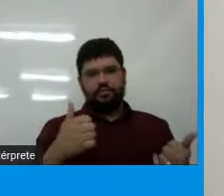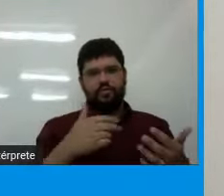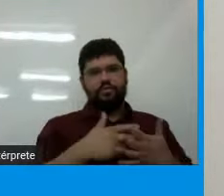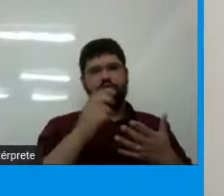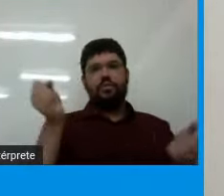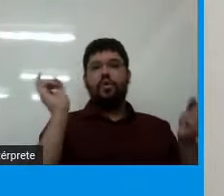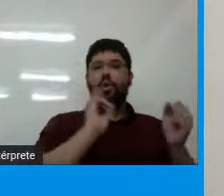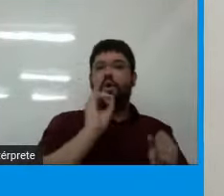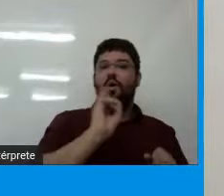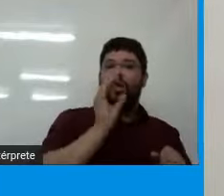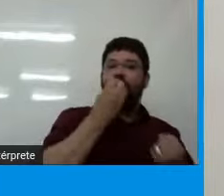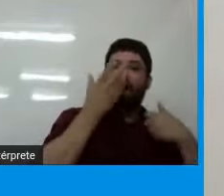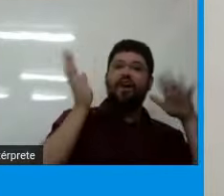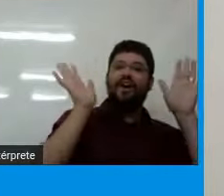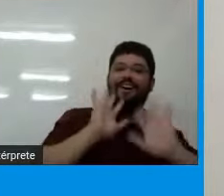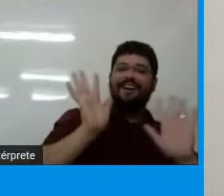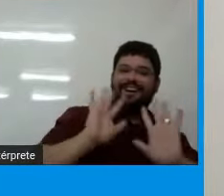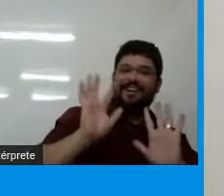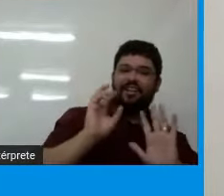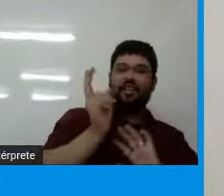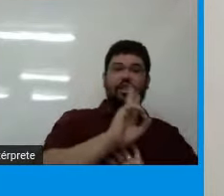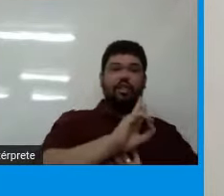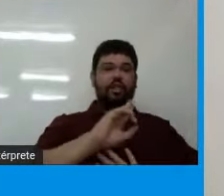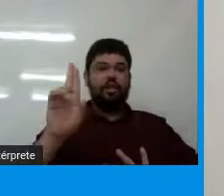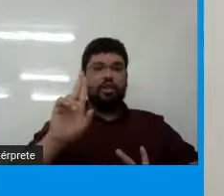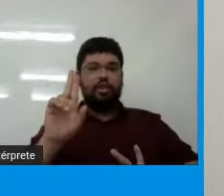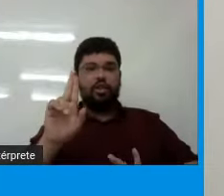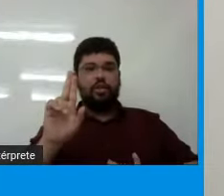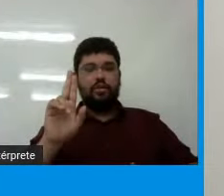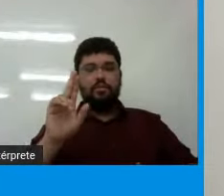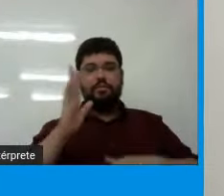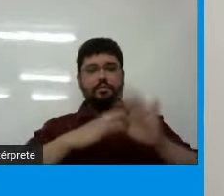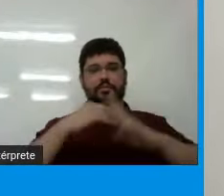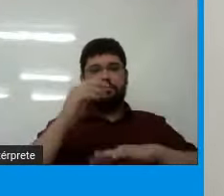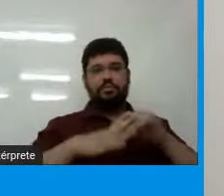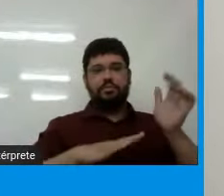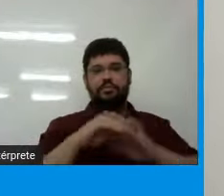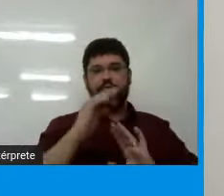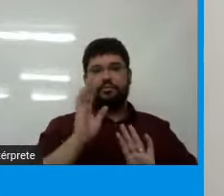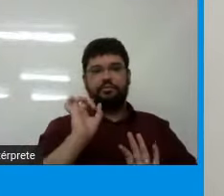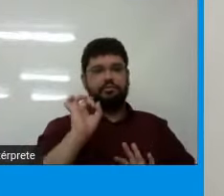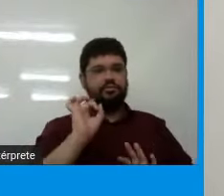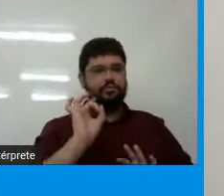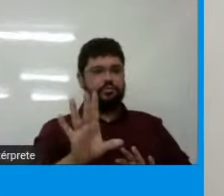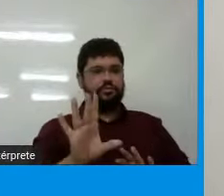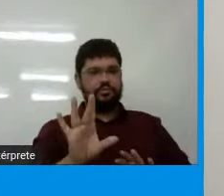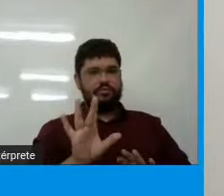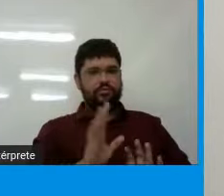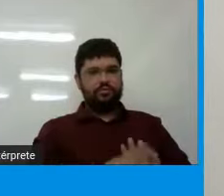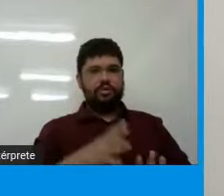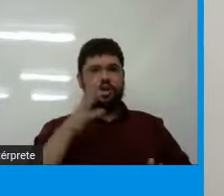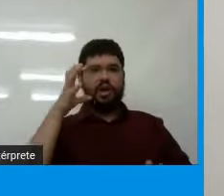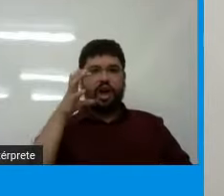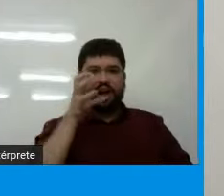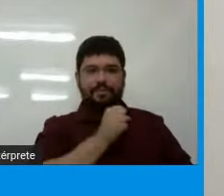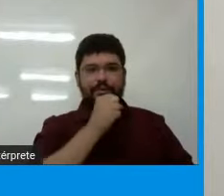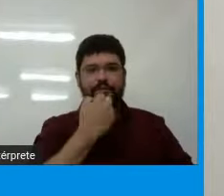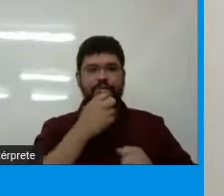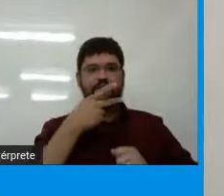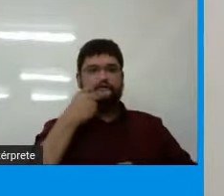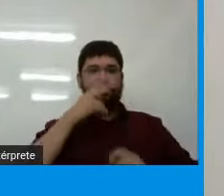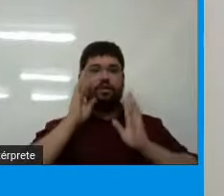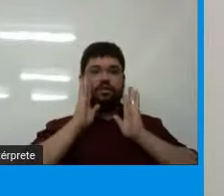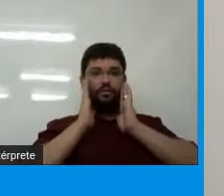oi, tudo bem, diga seu nome, seu cargo e siga adiante. Segundo, que você precisa falar diretamente com ele, como eu estou fazendo